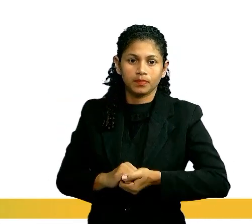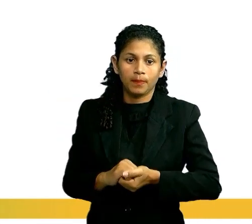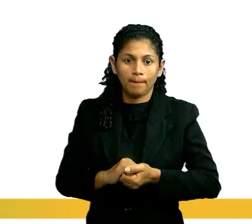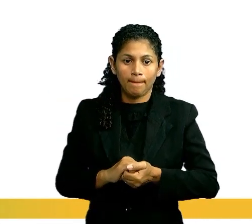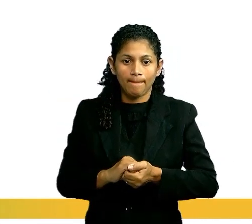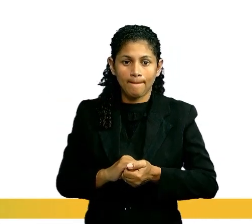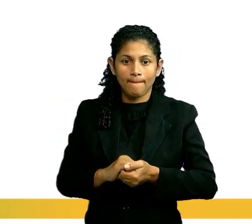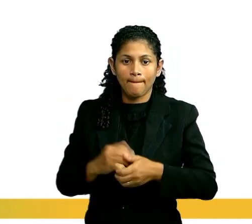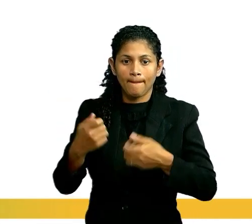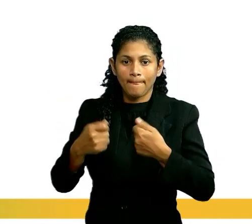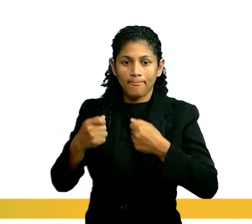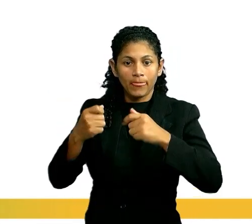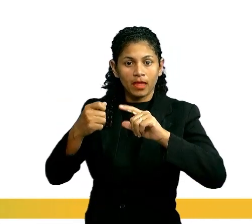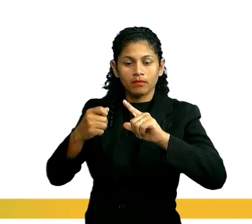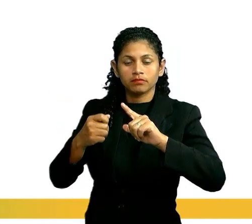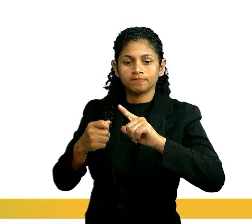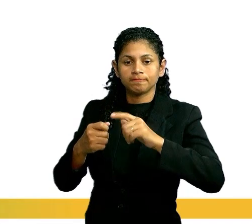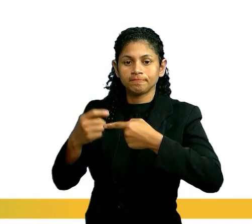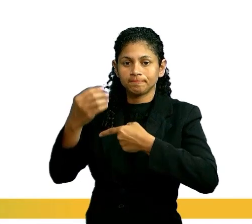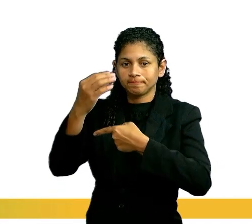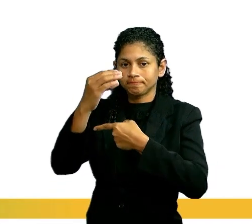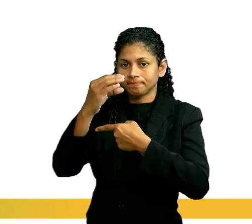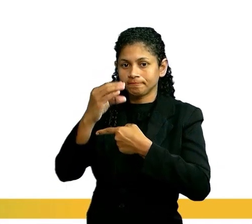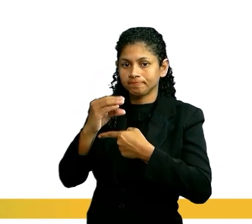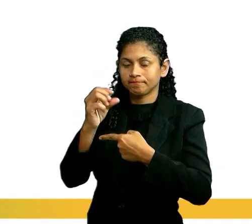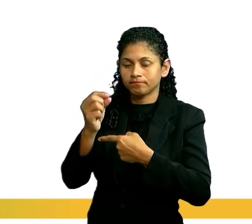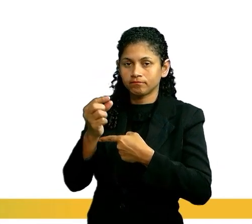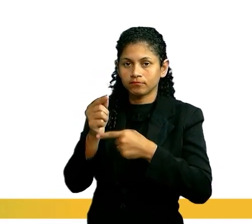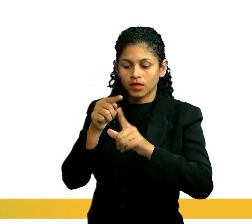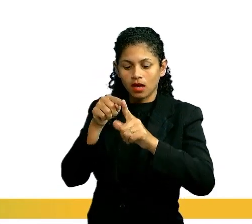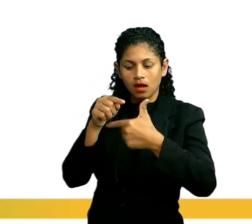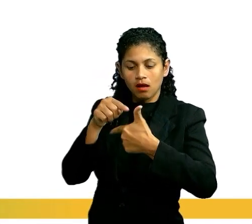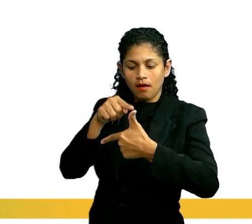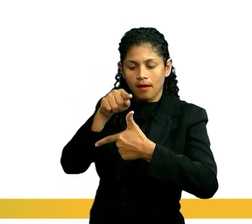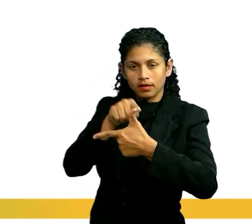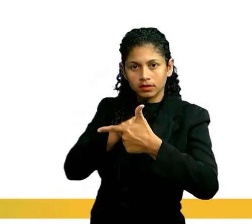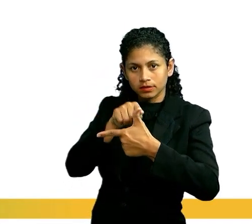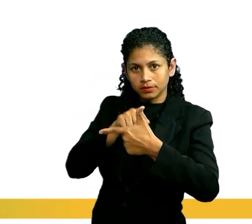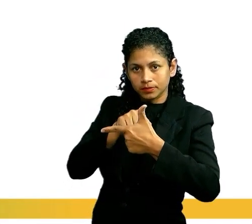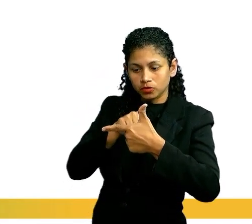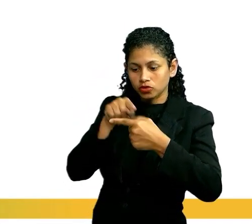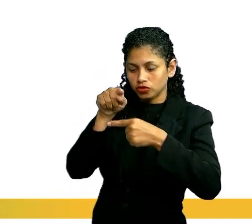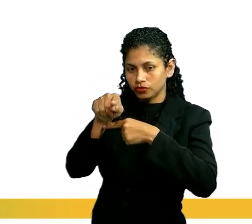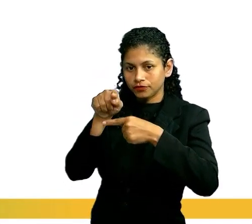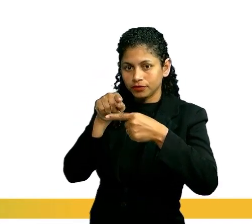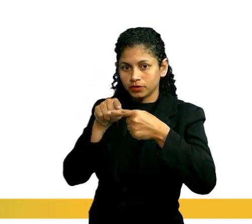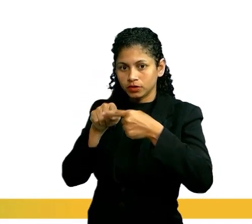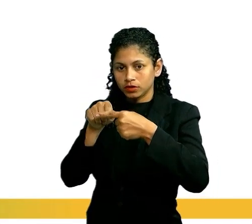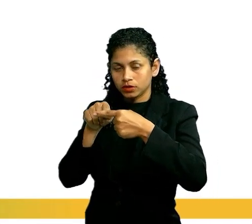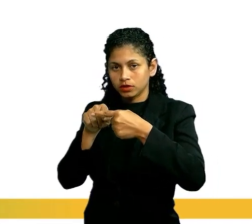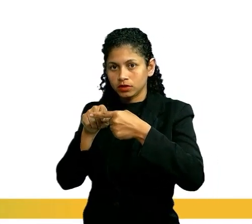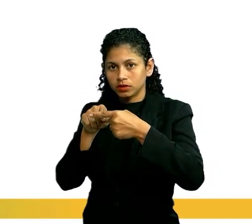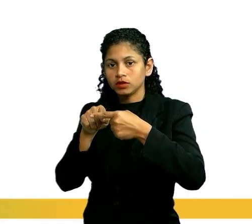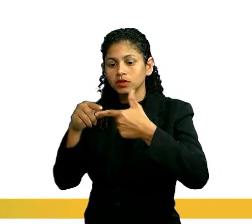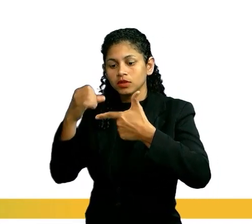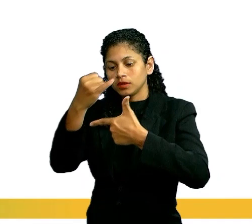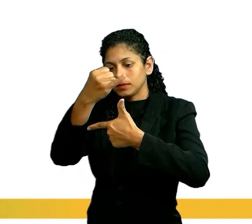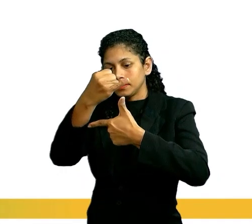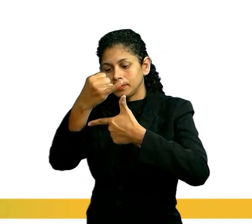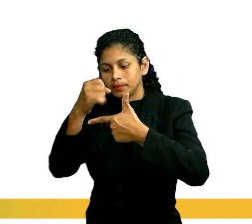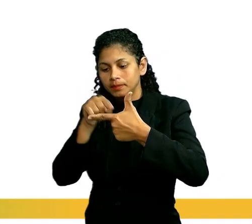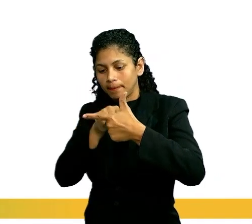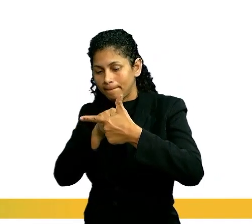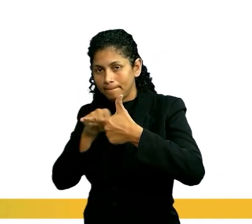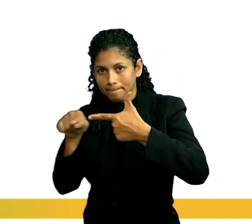catetos, porque tangente é cateto oposto sobre cateto adjacente, tá? Vamos calcular lá, a tangente alfa é